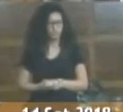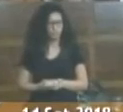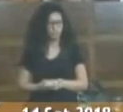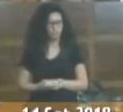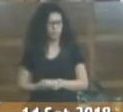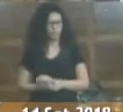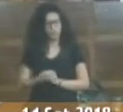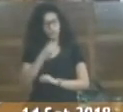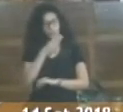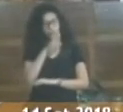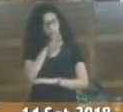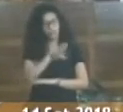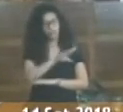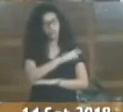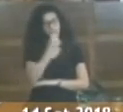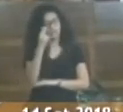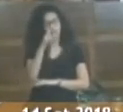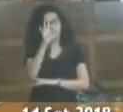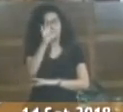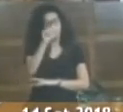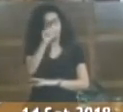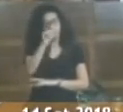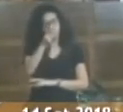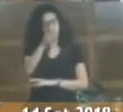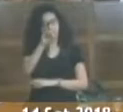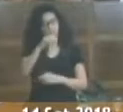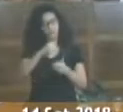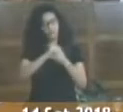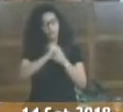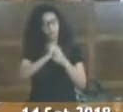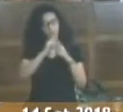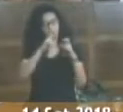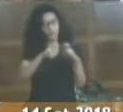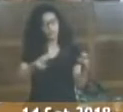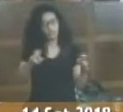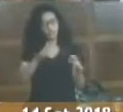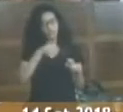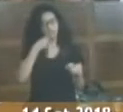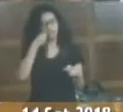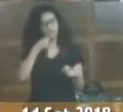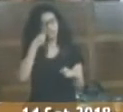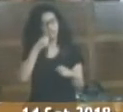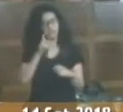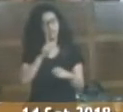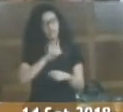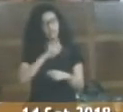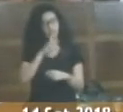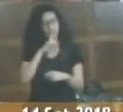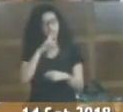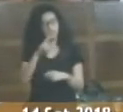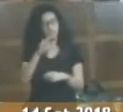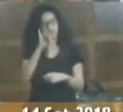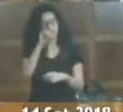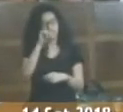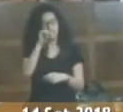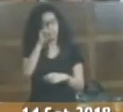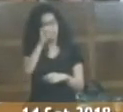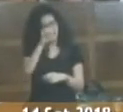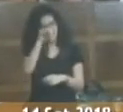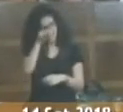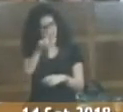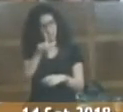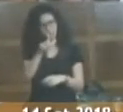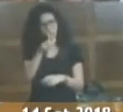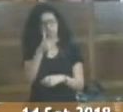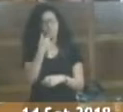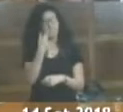Boa tarde, sou o Flávio, sou o Caiçara, cumprimento a casa, cumprimento o seu deputado. Aqui eu tenho a resposta da Inel, não me fala